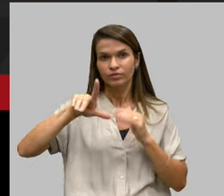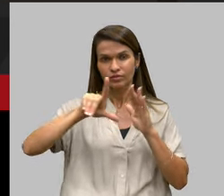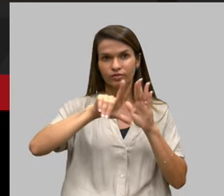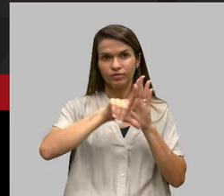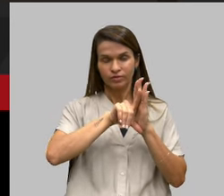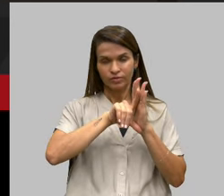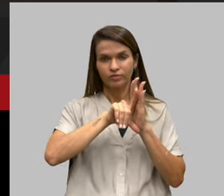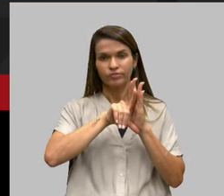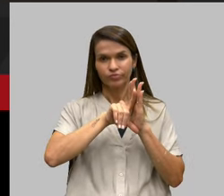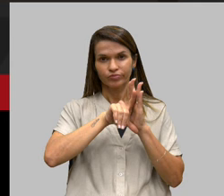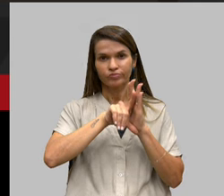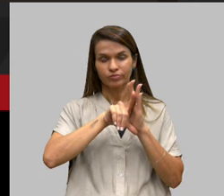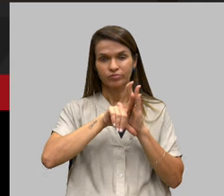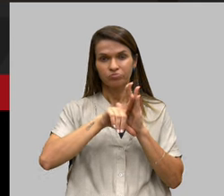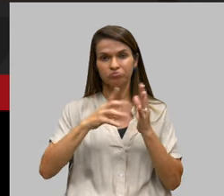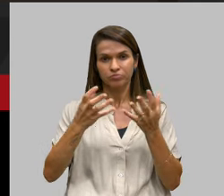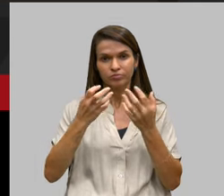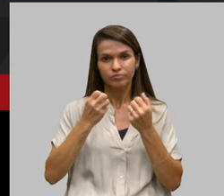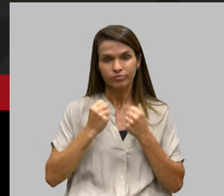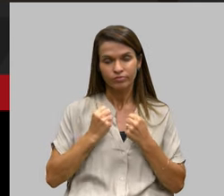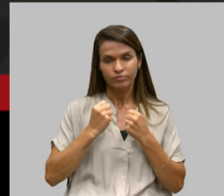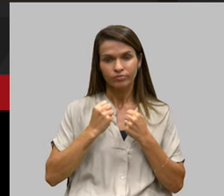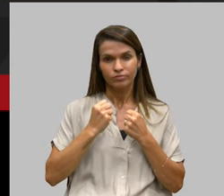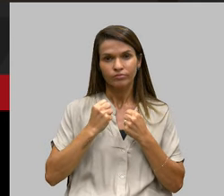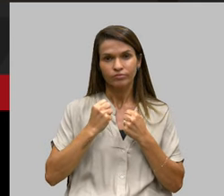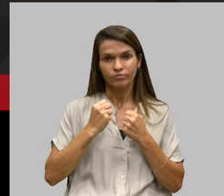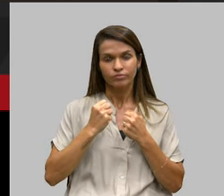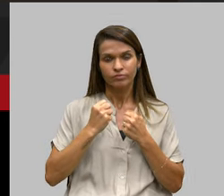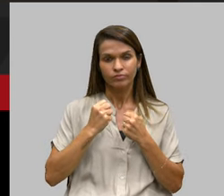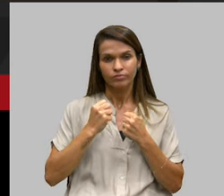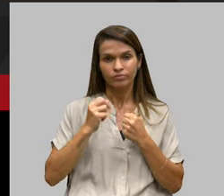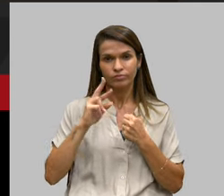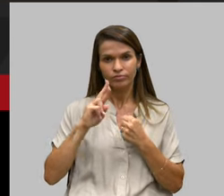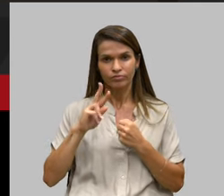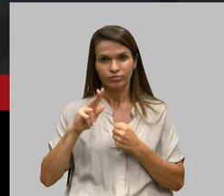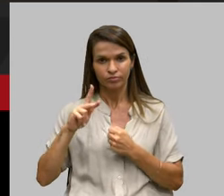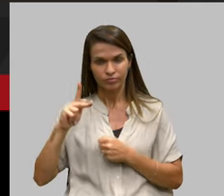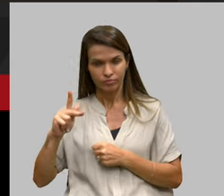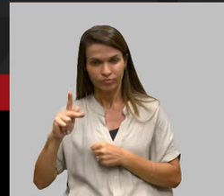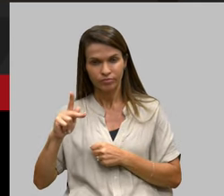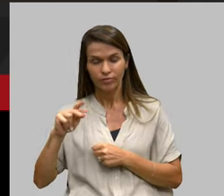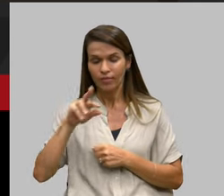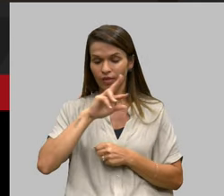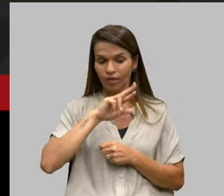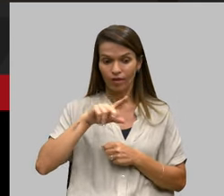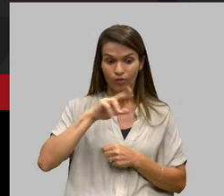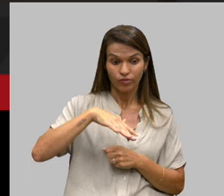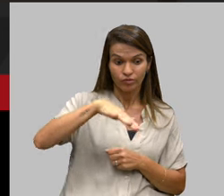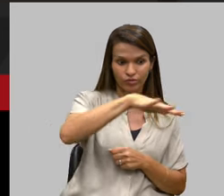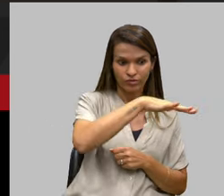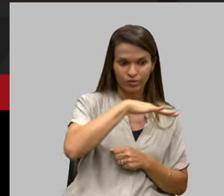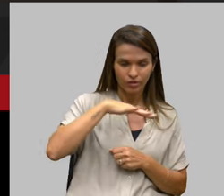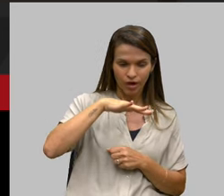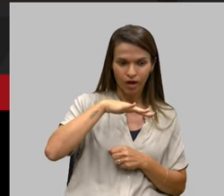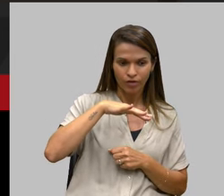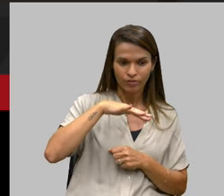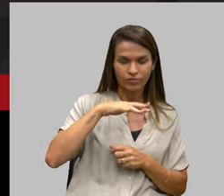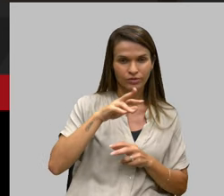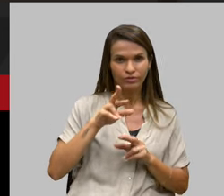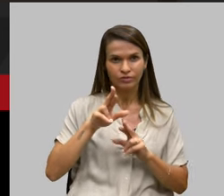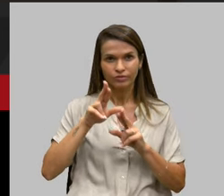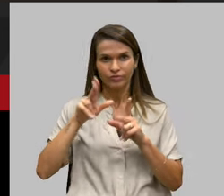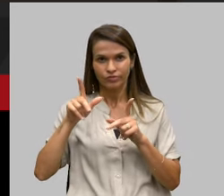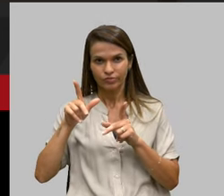que estiverem jeitos a regimes próprios não serão do regime geral exceto aqueles que também exercessem